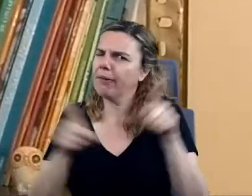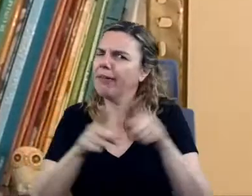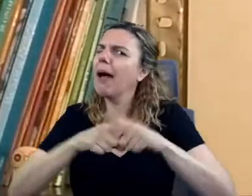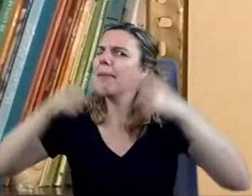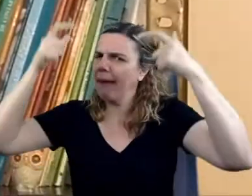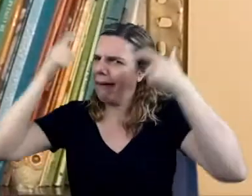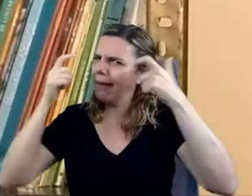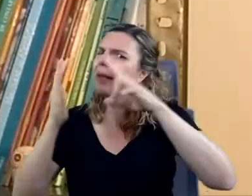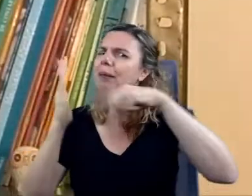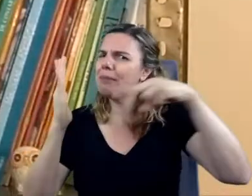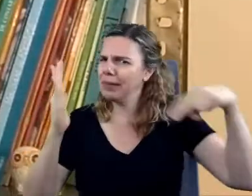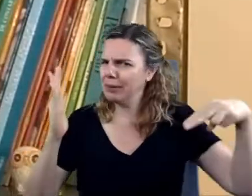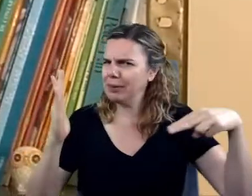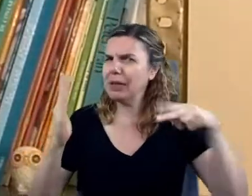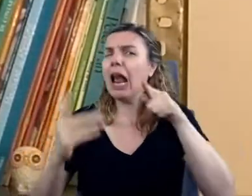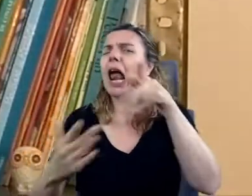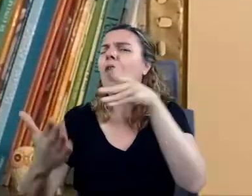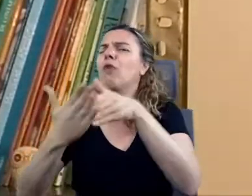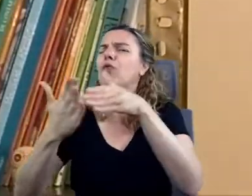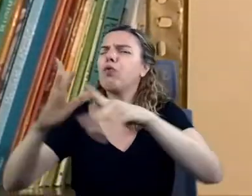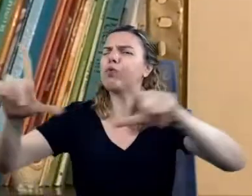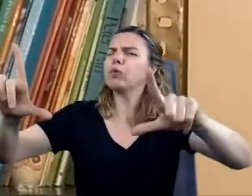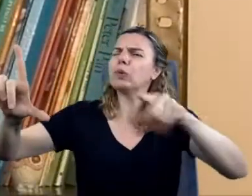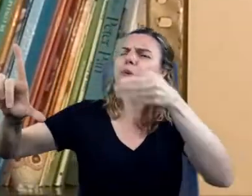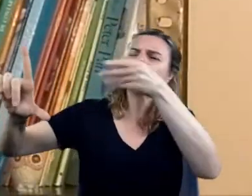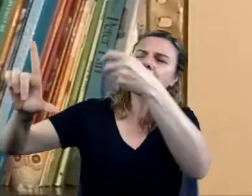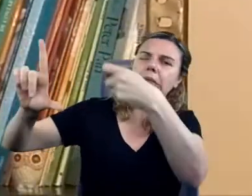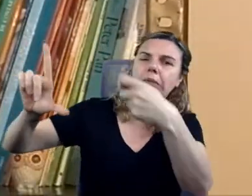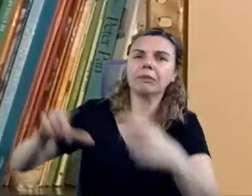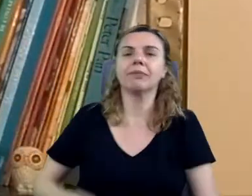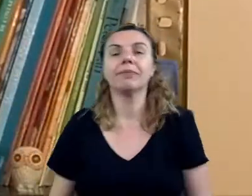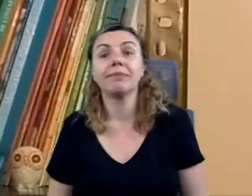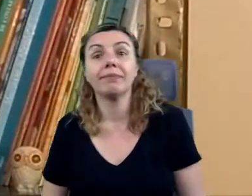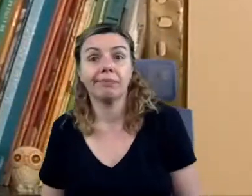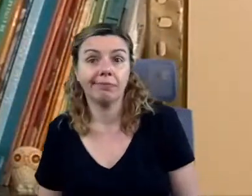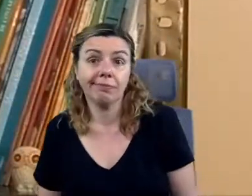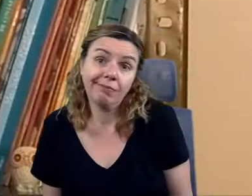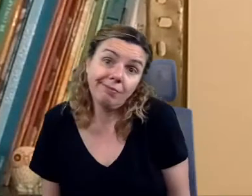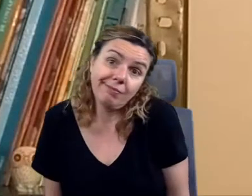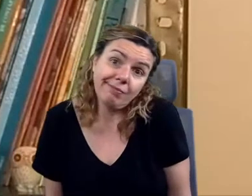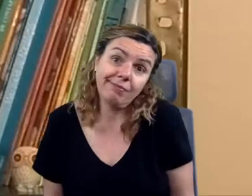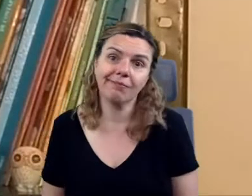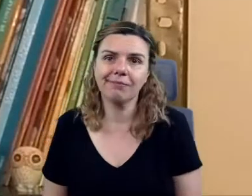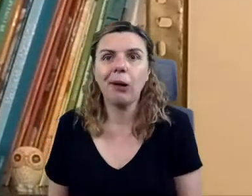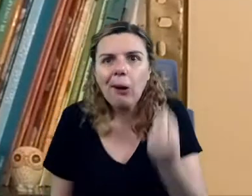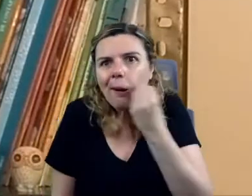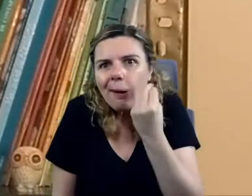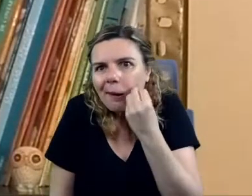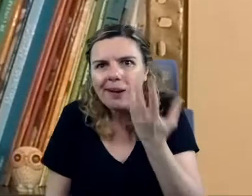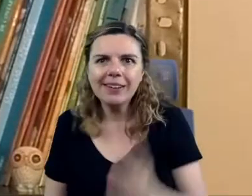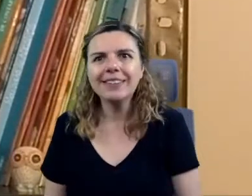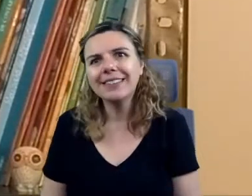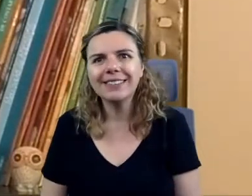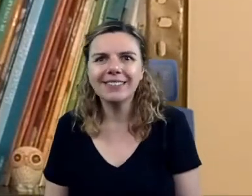reis sempre acabavam sendo pintados, nem que fosse no fundo do quadro. Não poderia ser diferente, né?